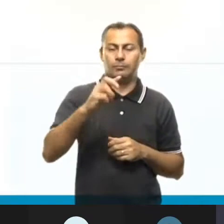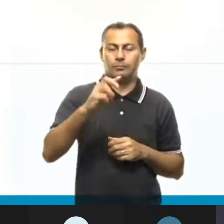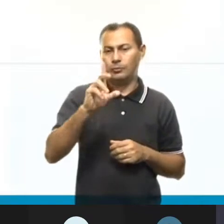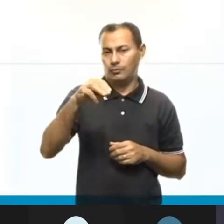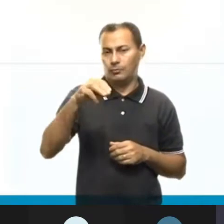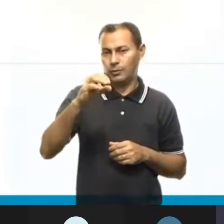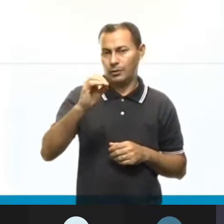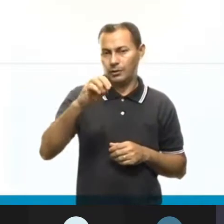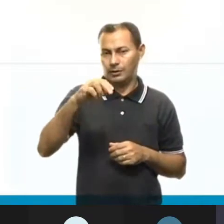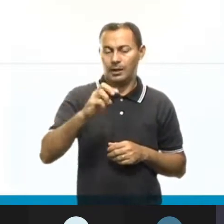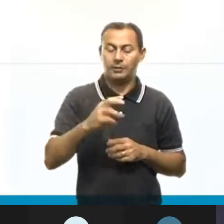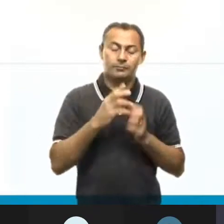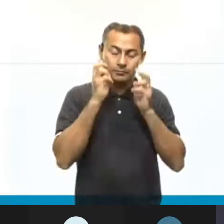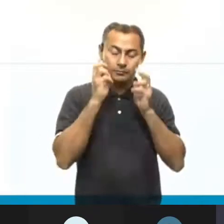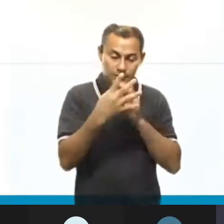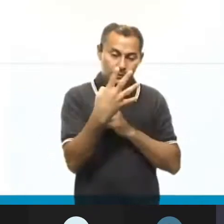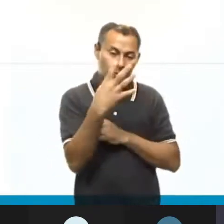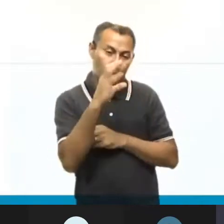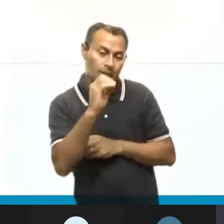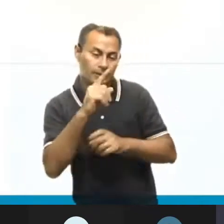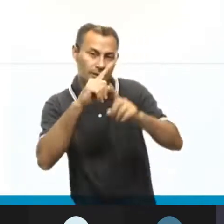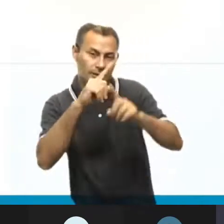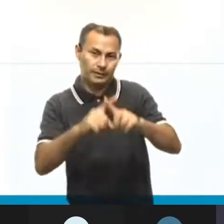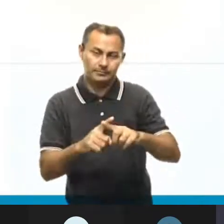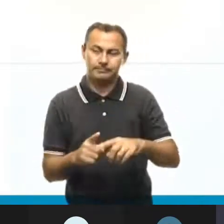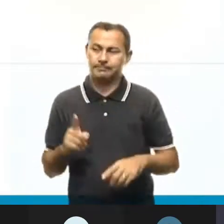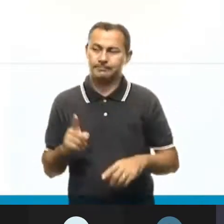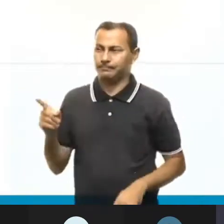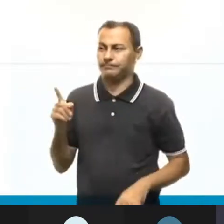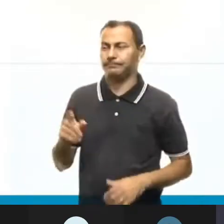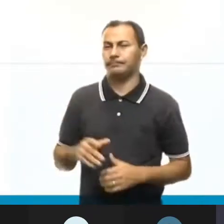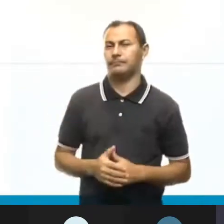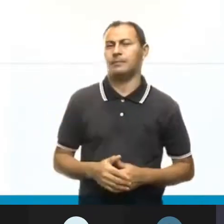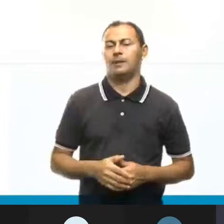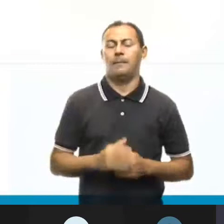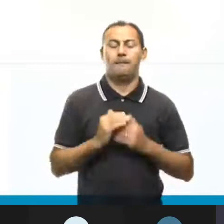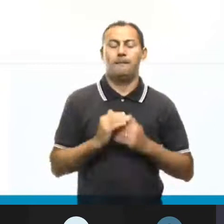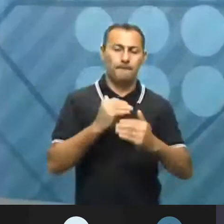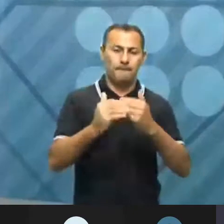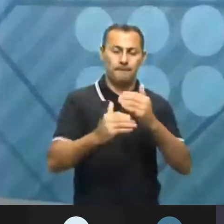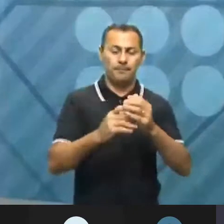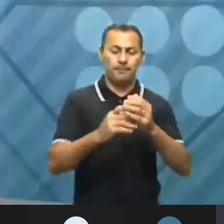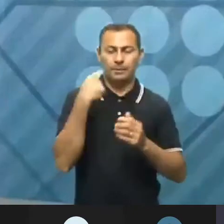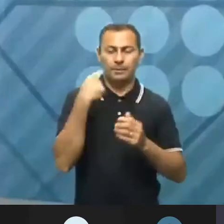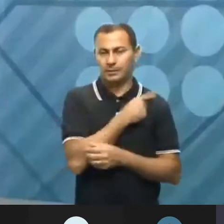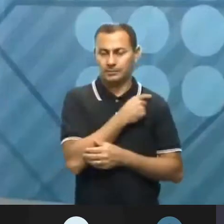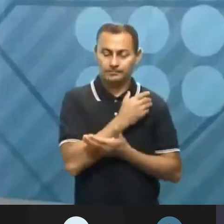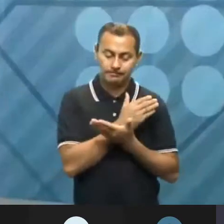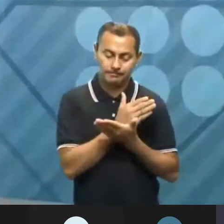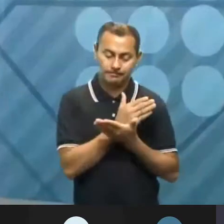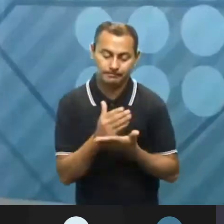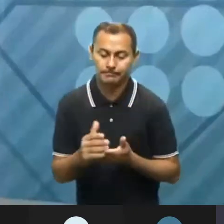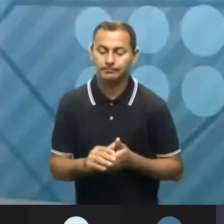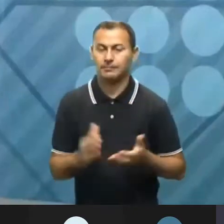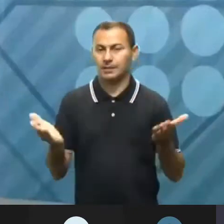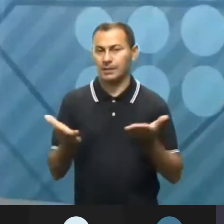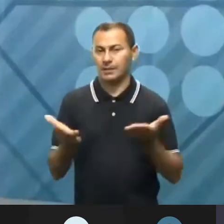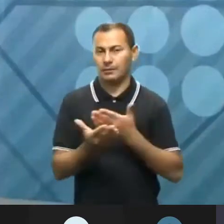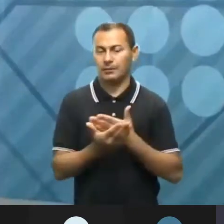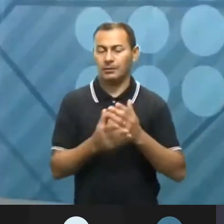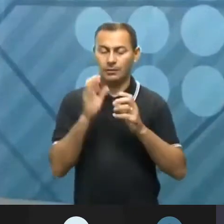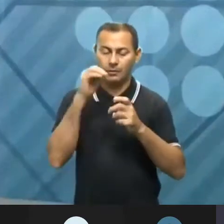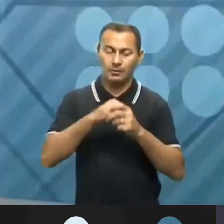a objetiva de 40 vezes, tá? Então, esse é o procedimento que nós vamos começar a partir